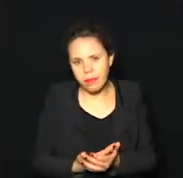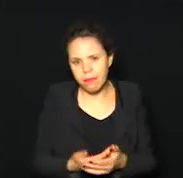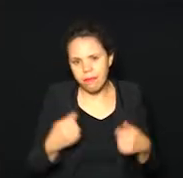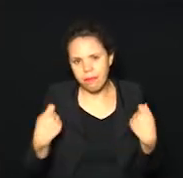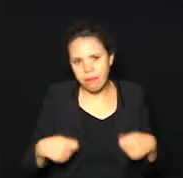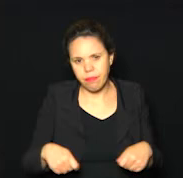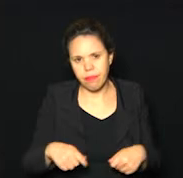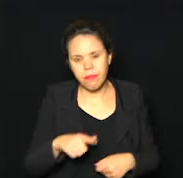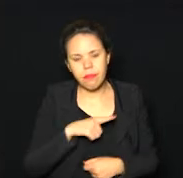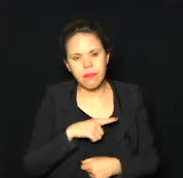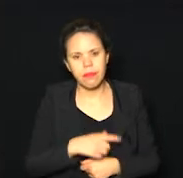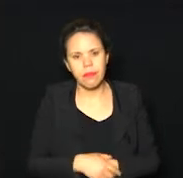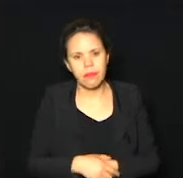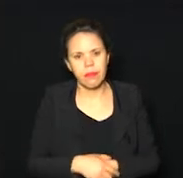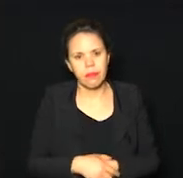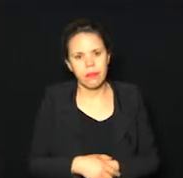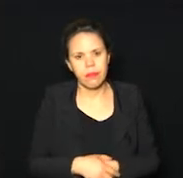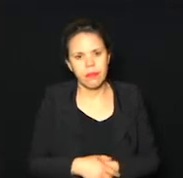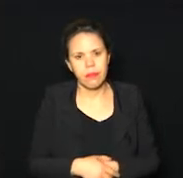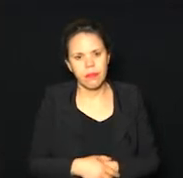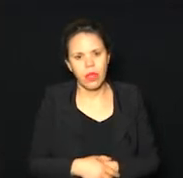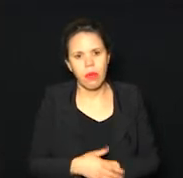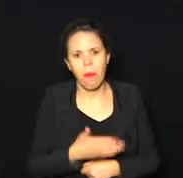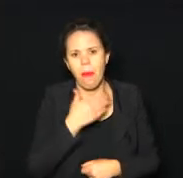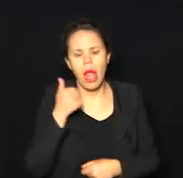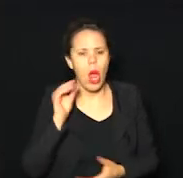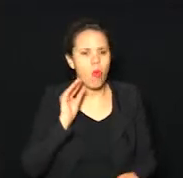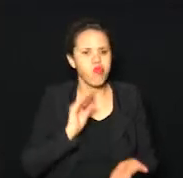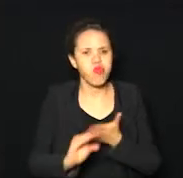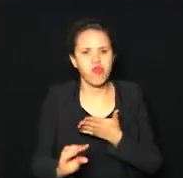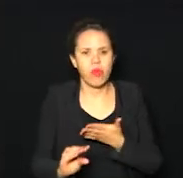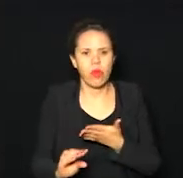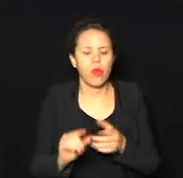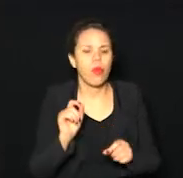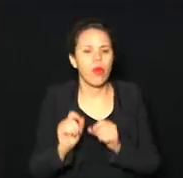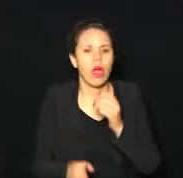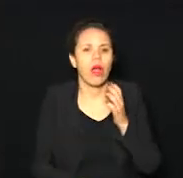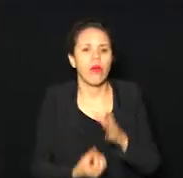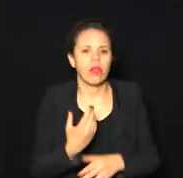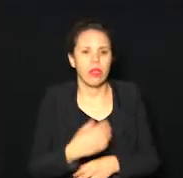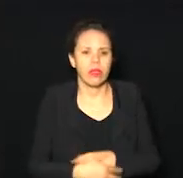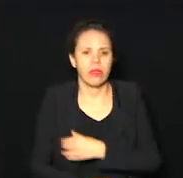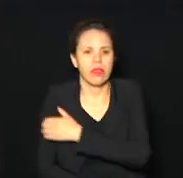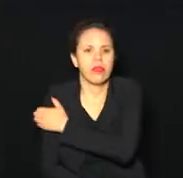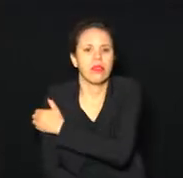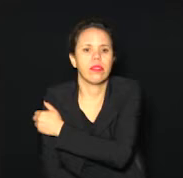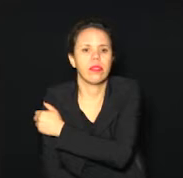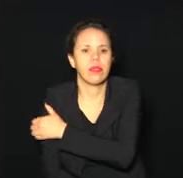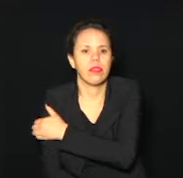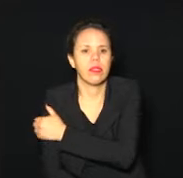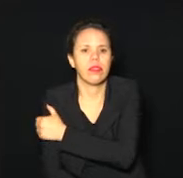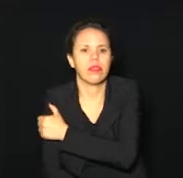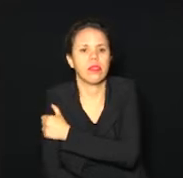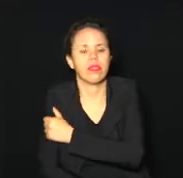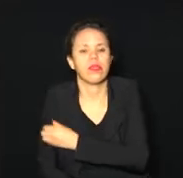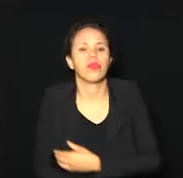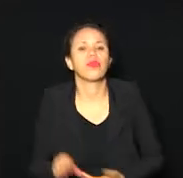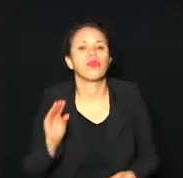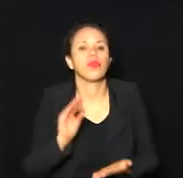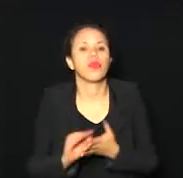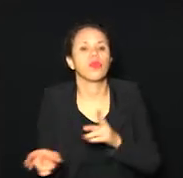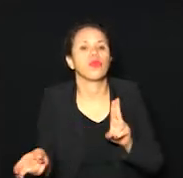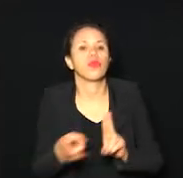ter um investimento melhor. E o que acaba acontecendo? Um subinvestimento do